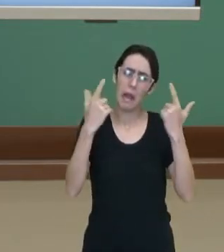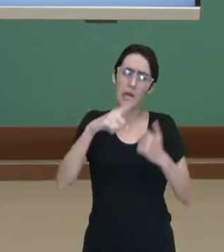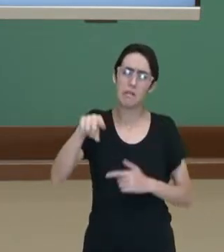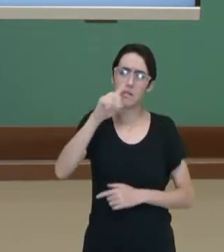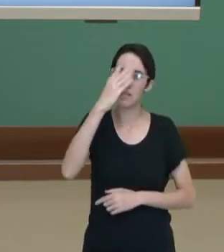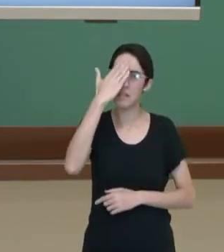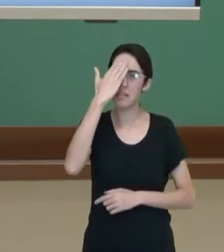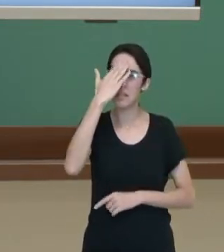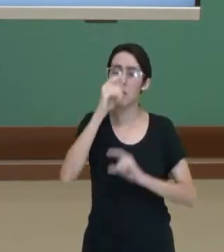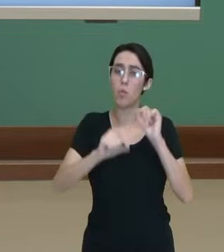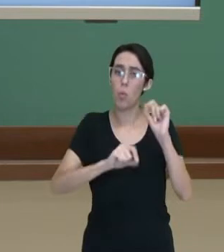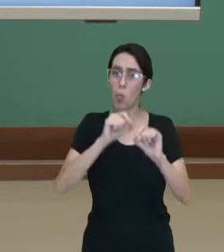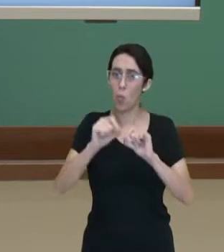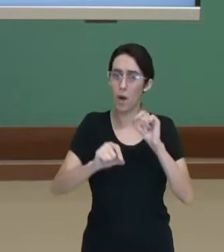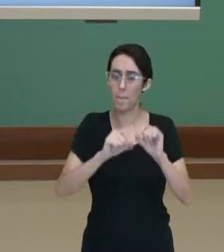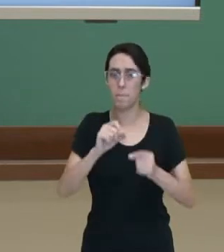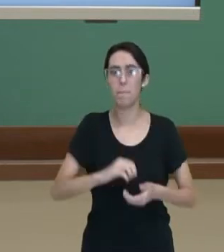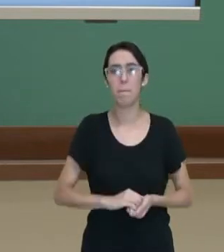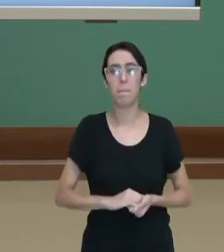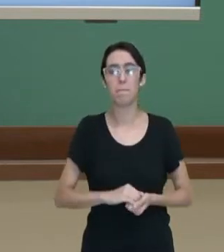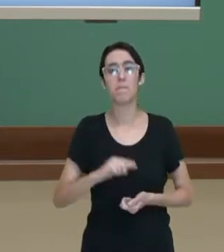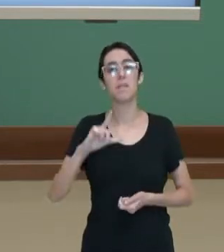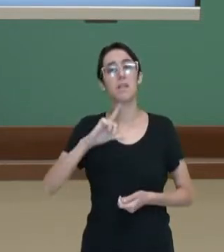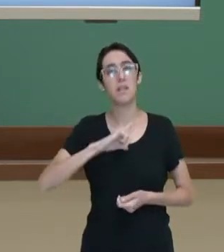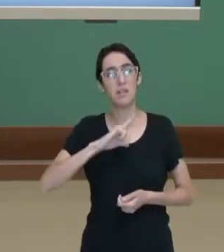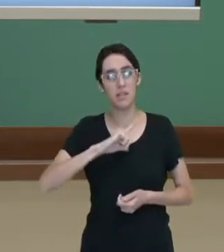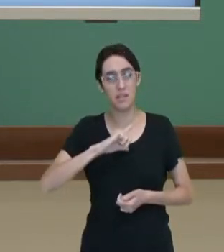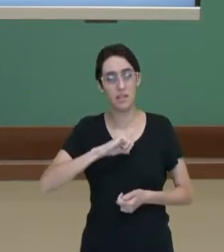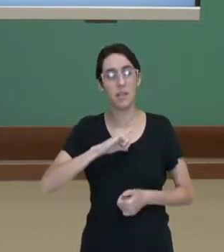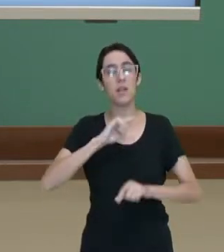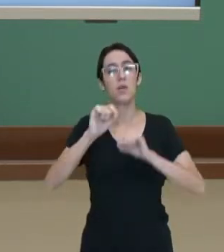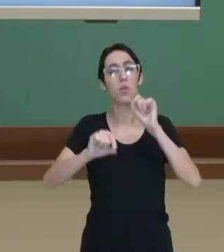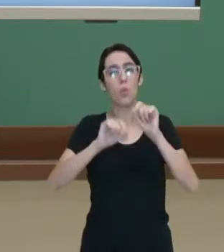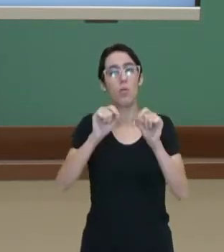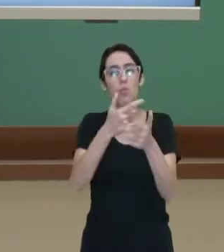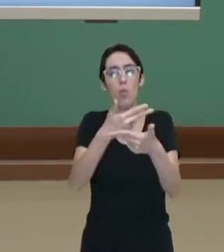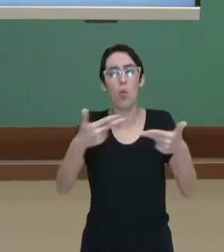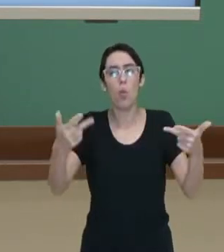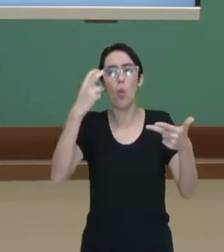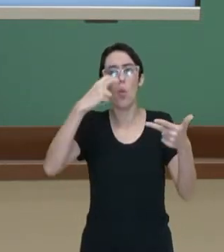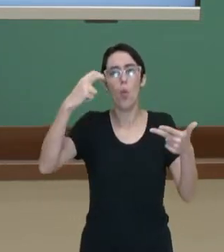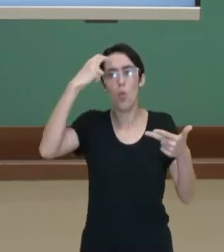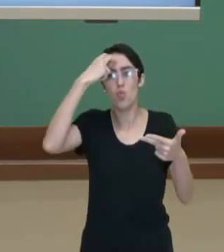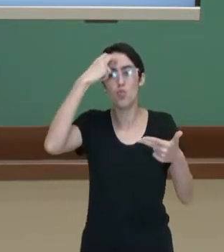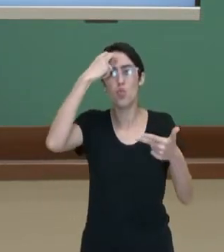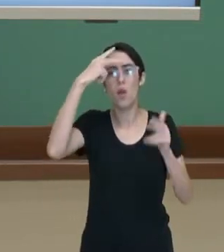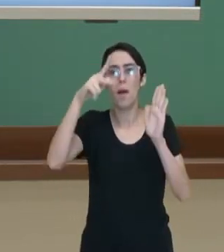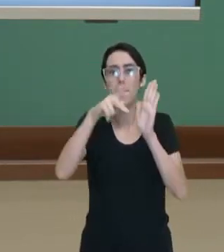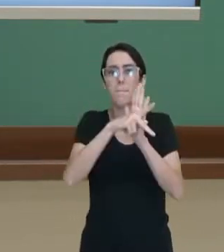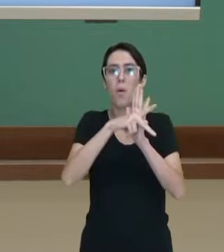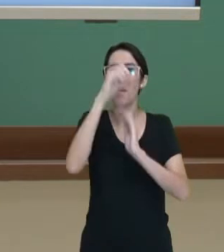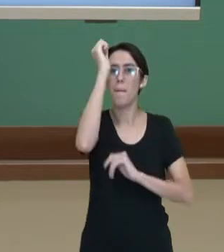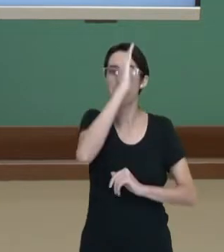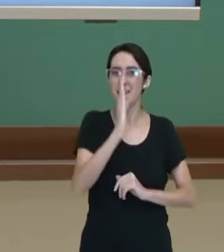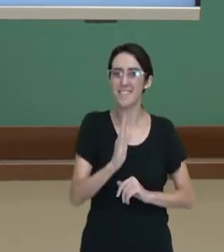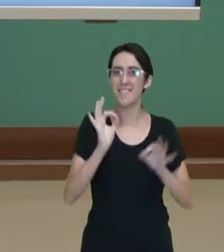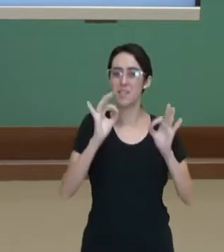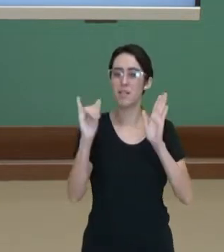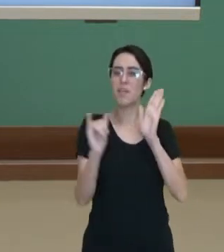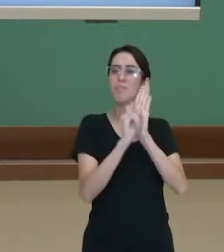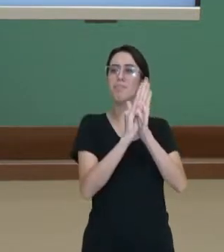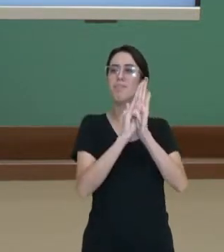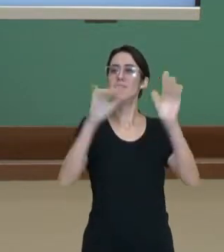que também há os componentes culturais que nos identificam enquanto brasileiros, não é